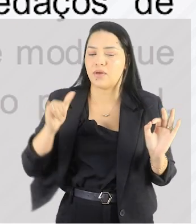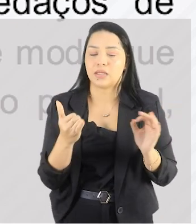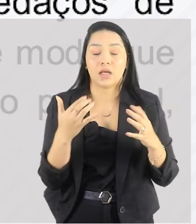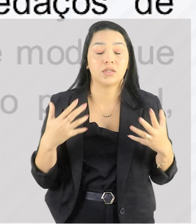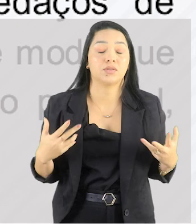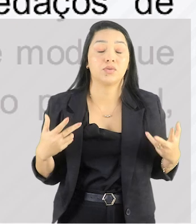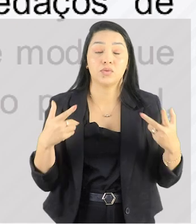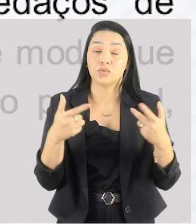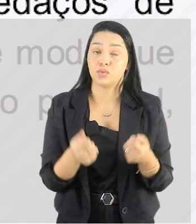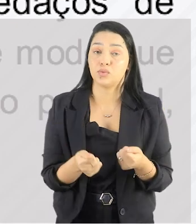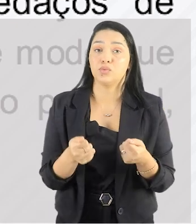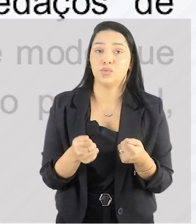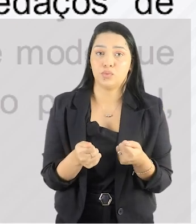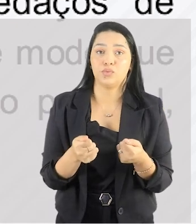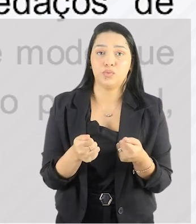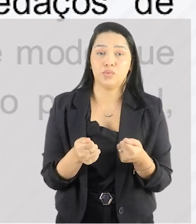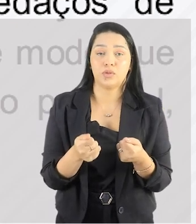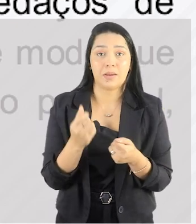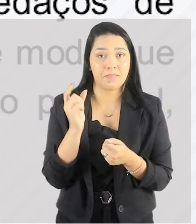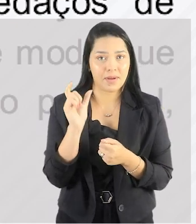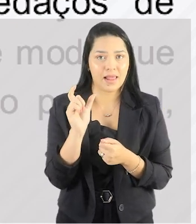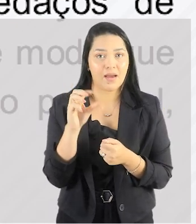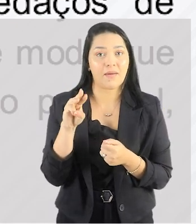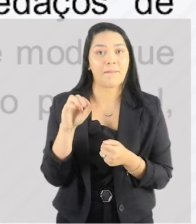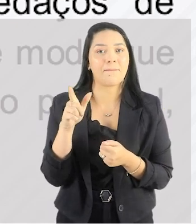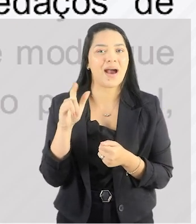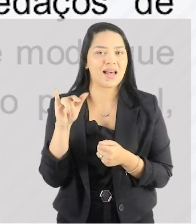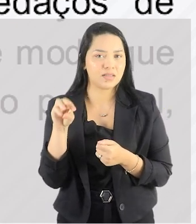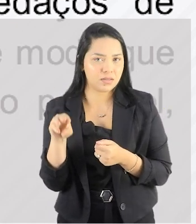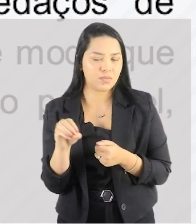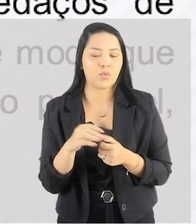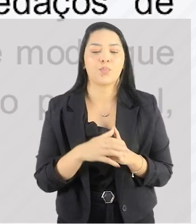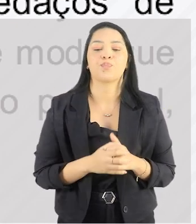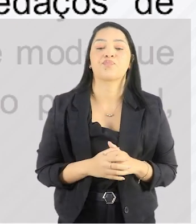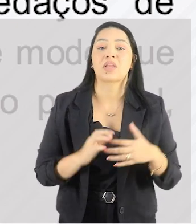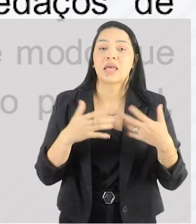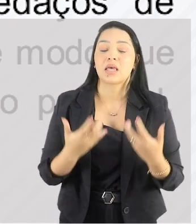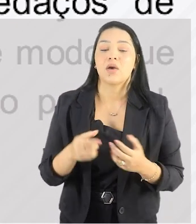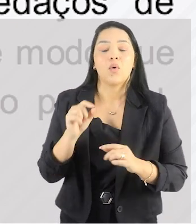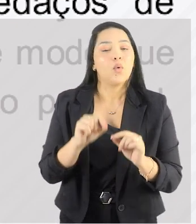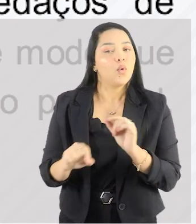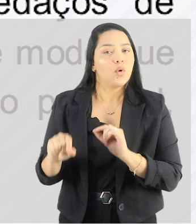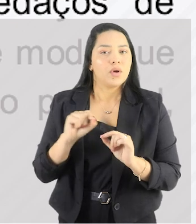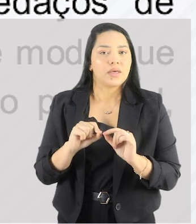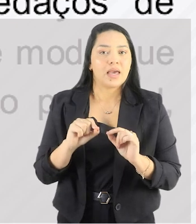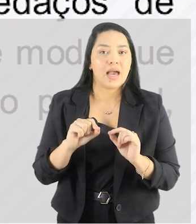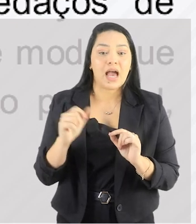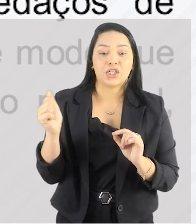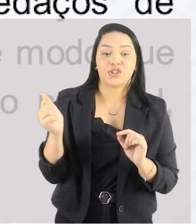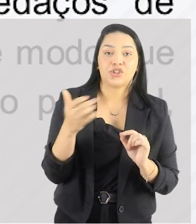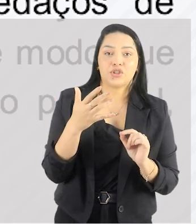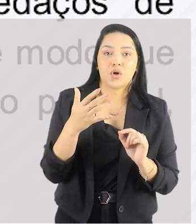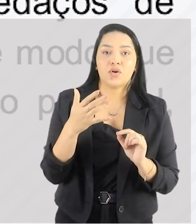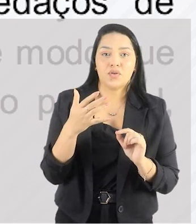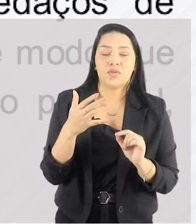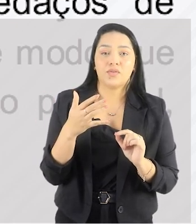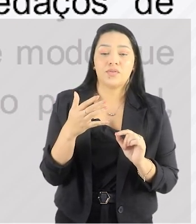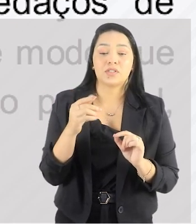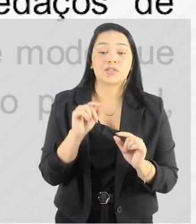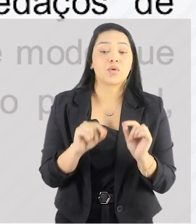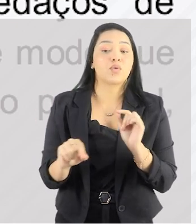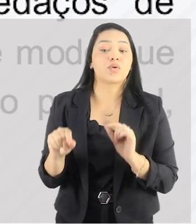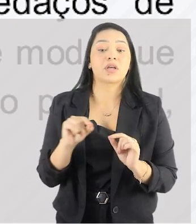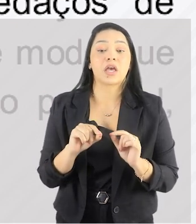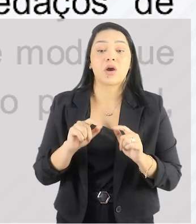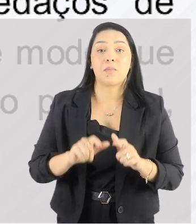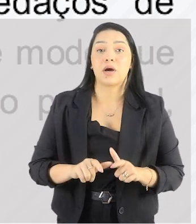ao máximo. Máximo. Olha essa palavra que eu disse. E de modo que as novas peças ficassem